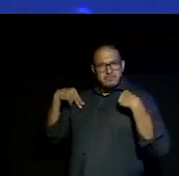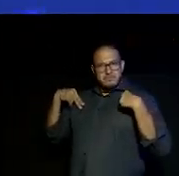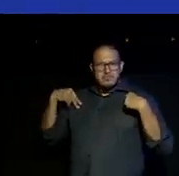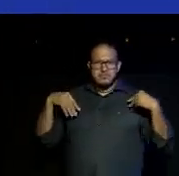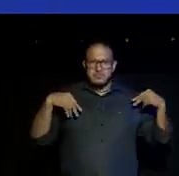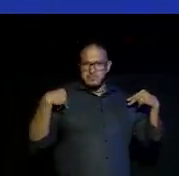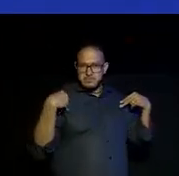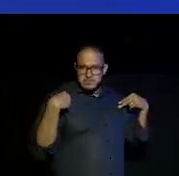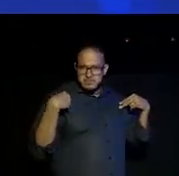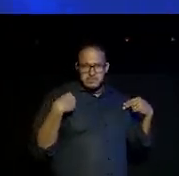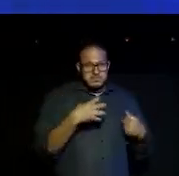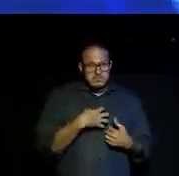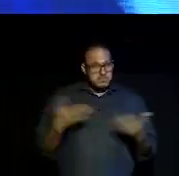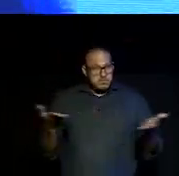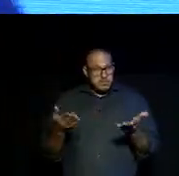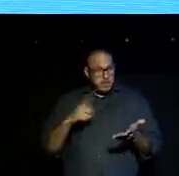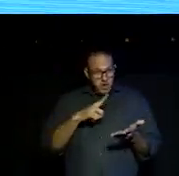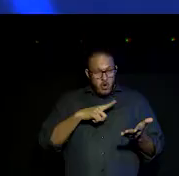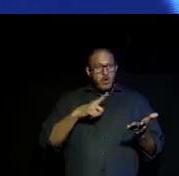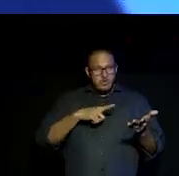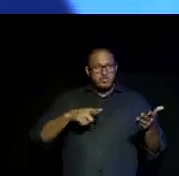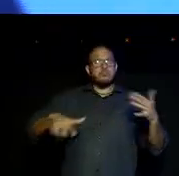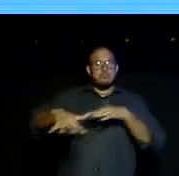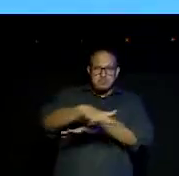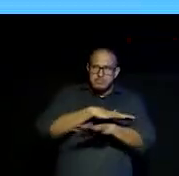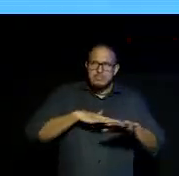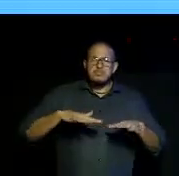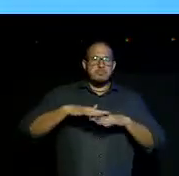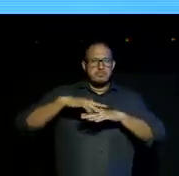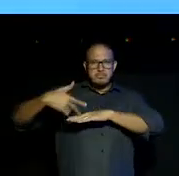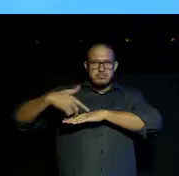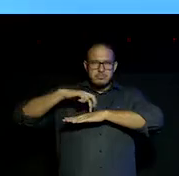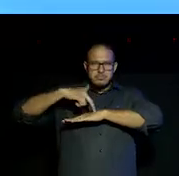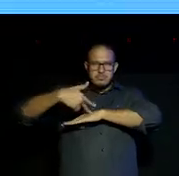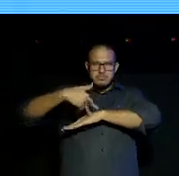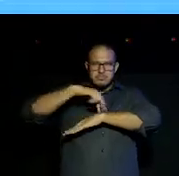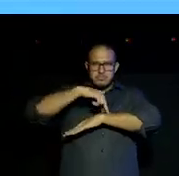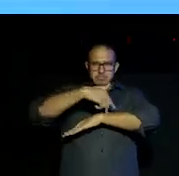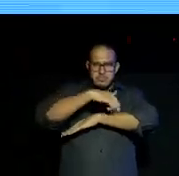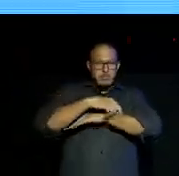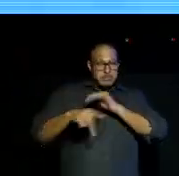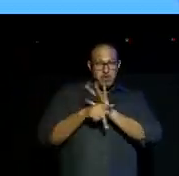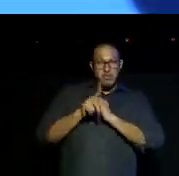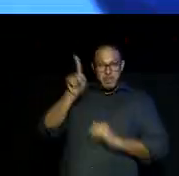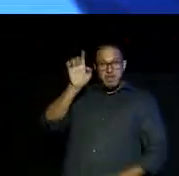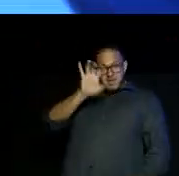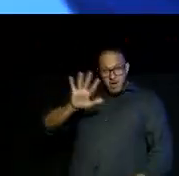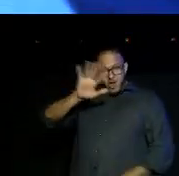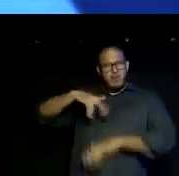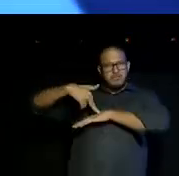modelitos exóticos que existem hoje em dia nas chamadas desfiles de moda europeus,